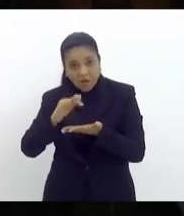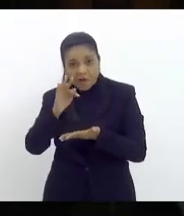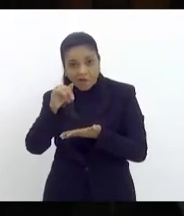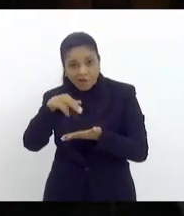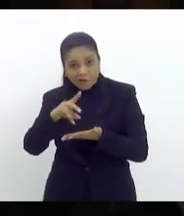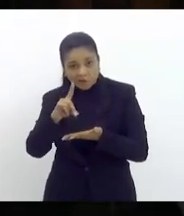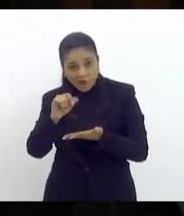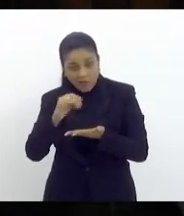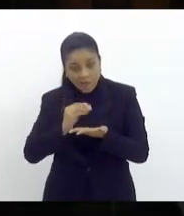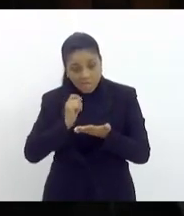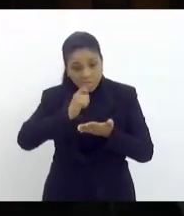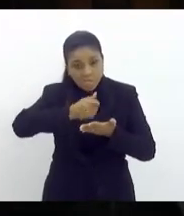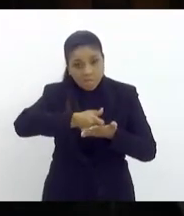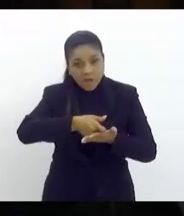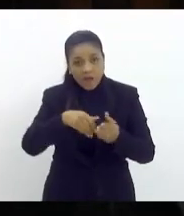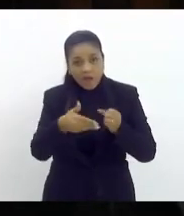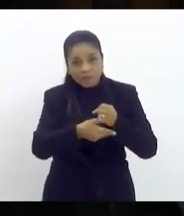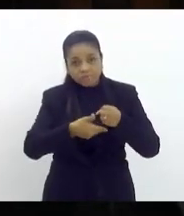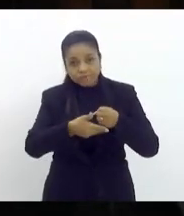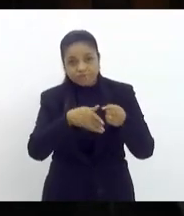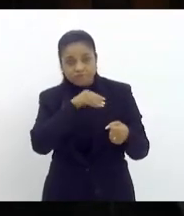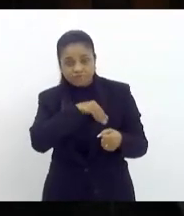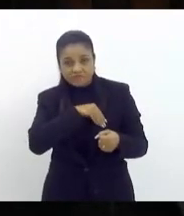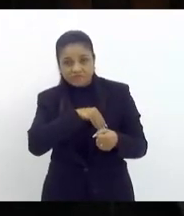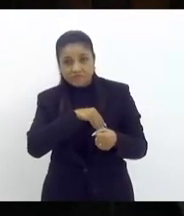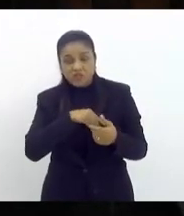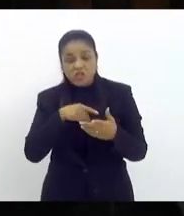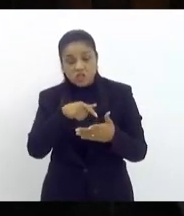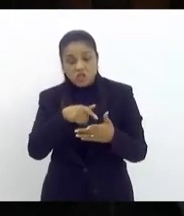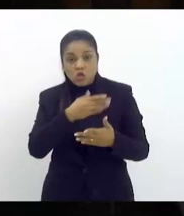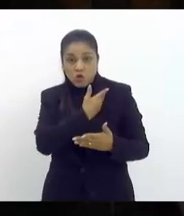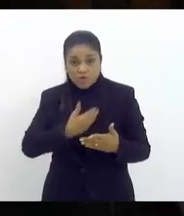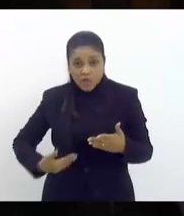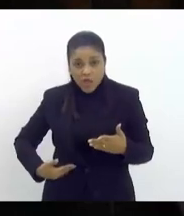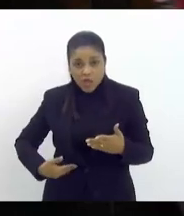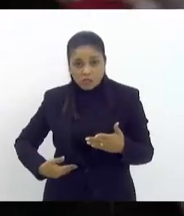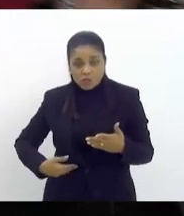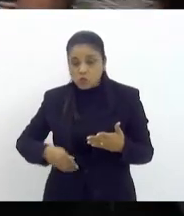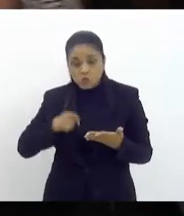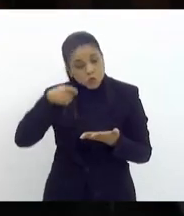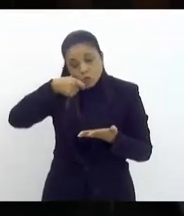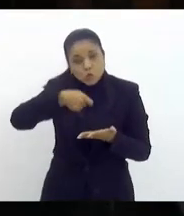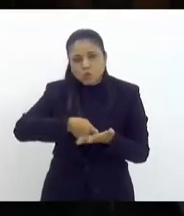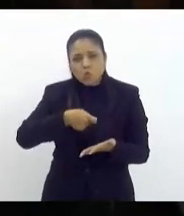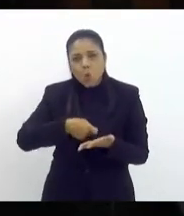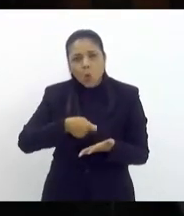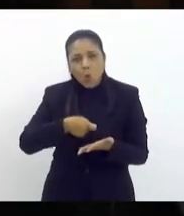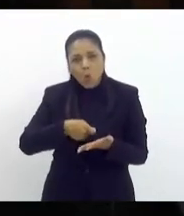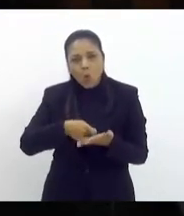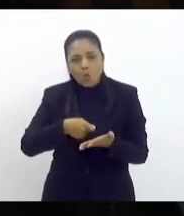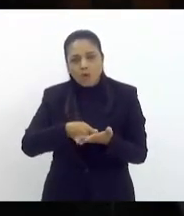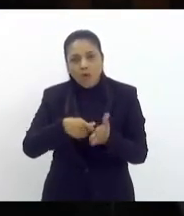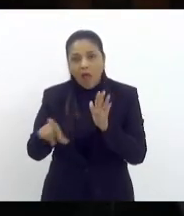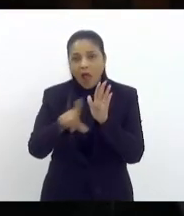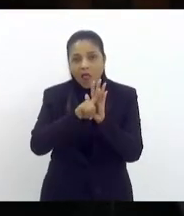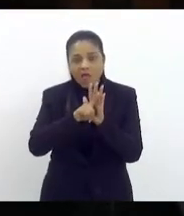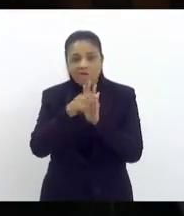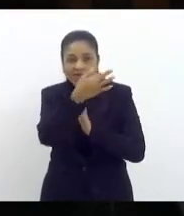governo descumpre uma lei federal descumpre uma emenda condicional estadual